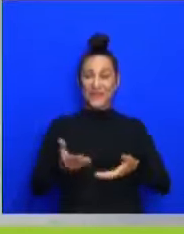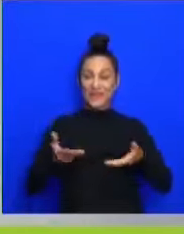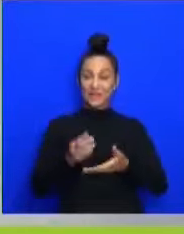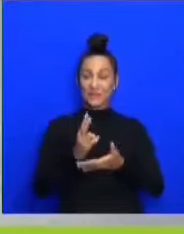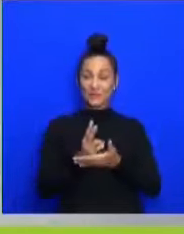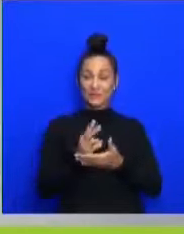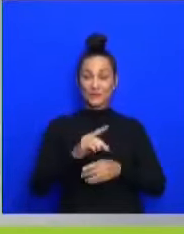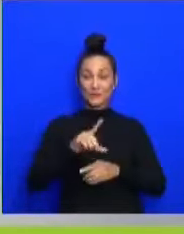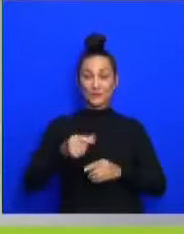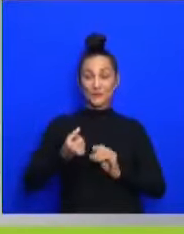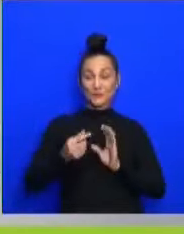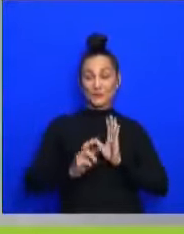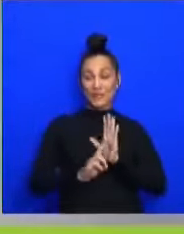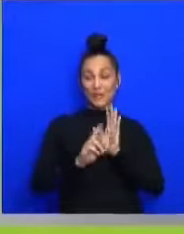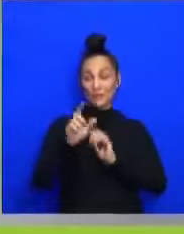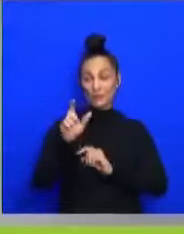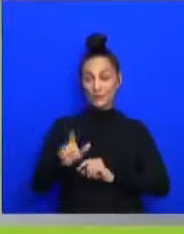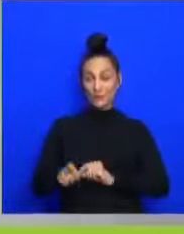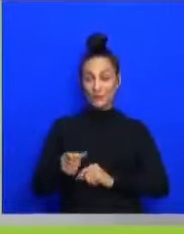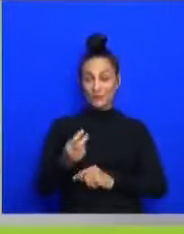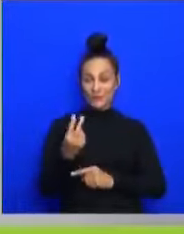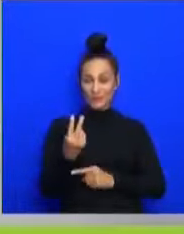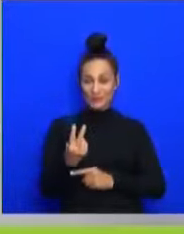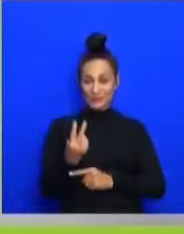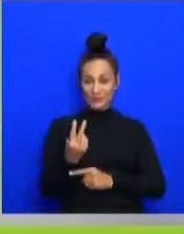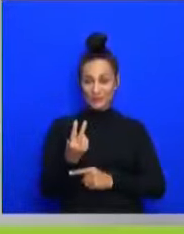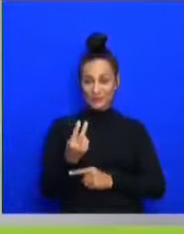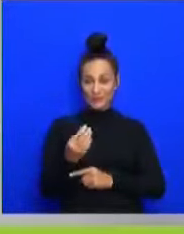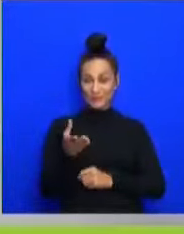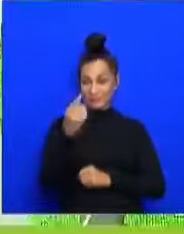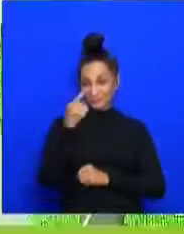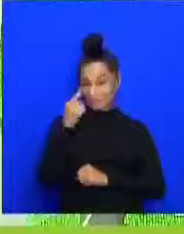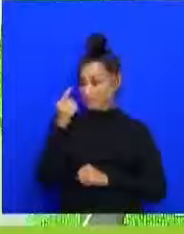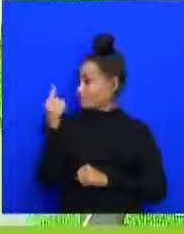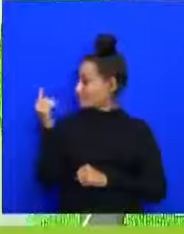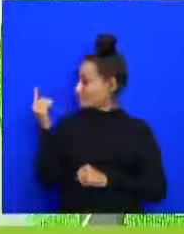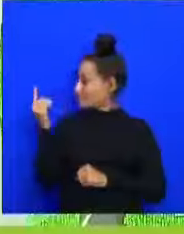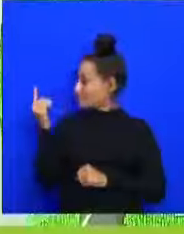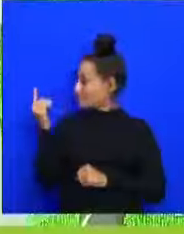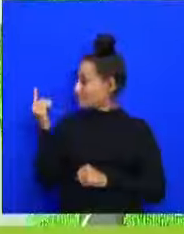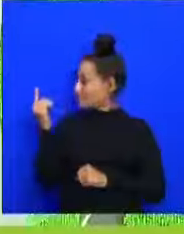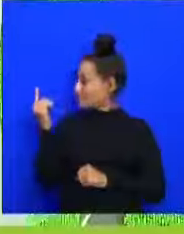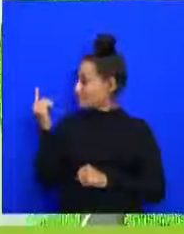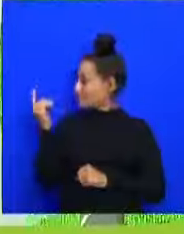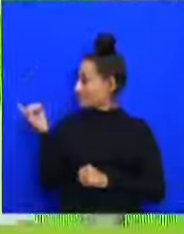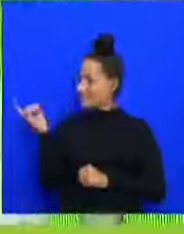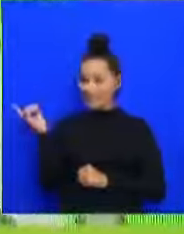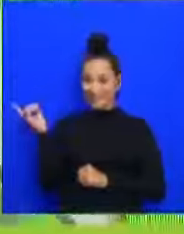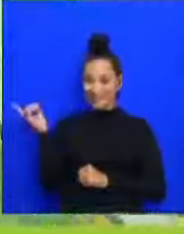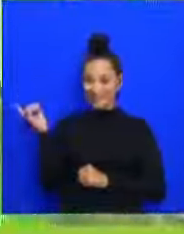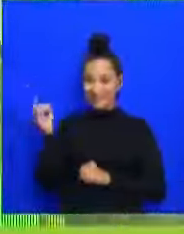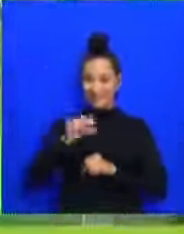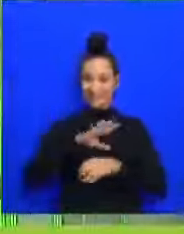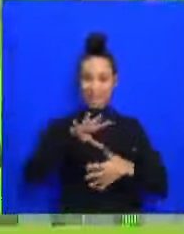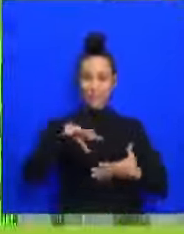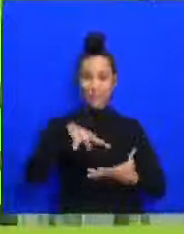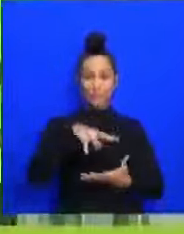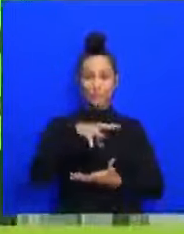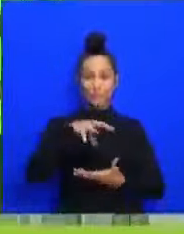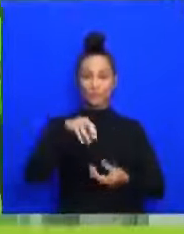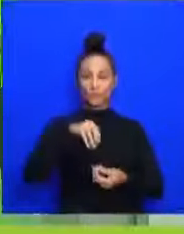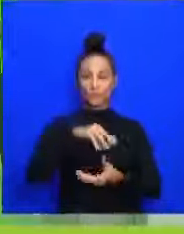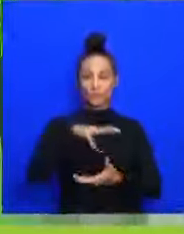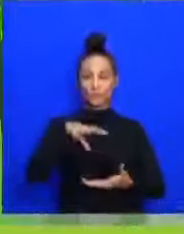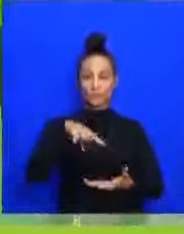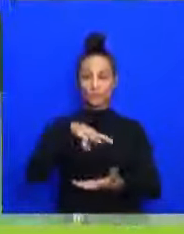Agora passaremos ao sorteio do número correspondente à coluna número 2. Bola posicionada, valendo. Globo